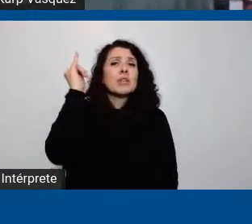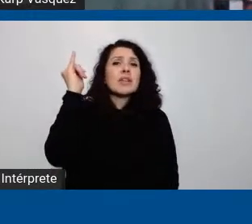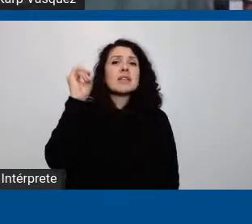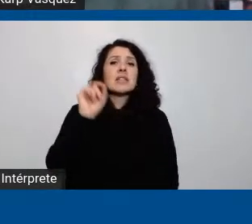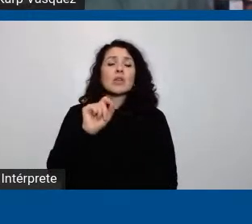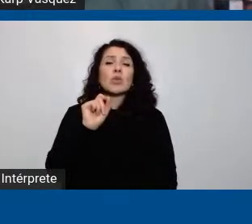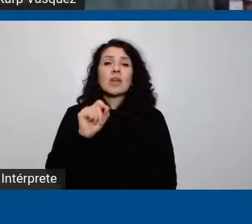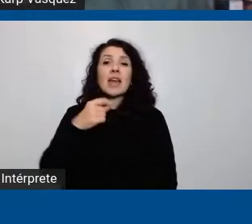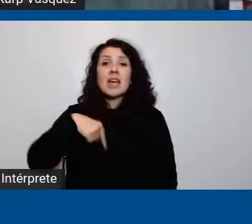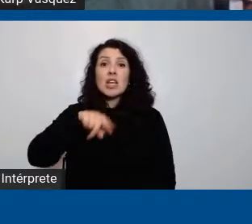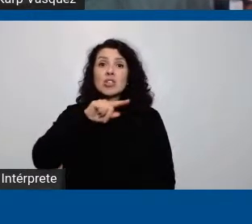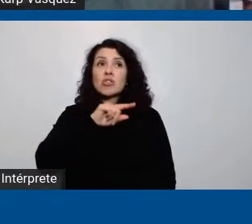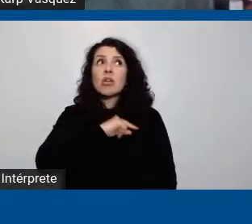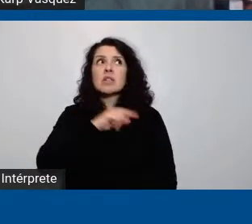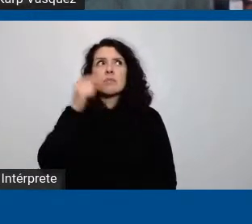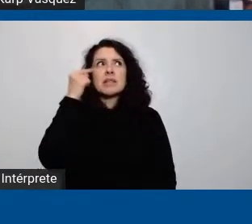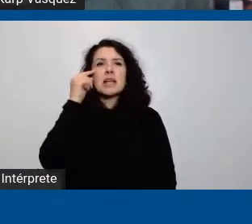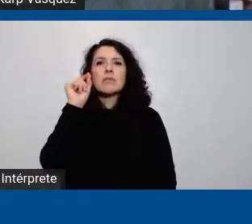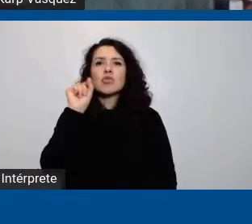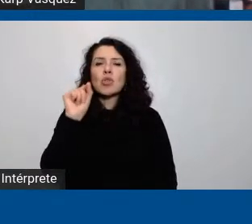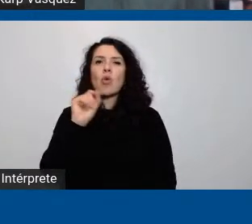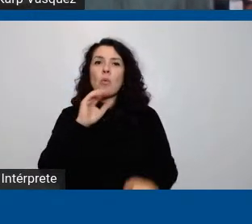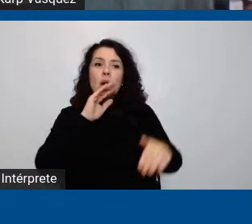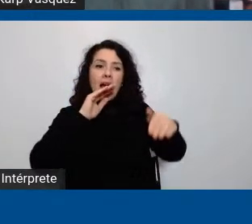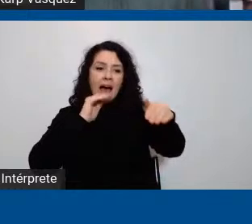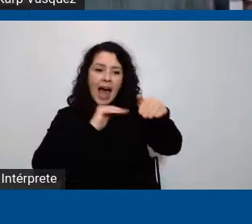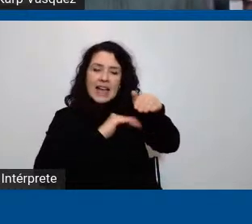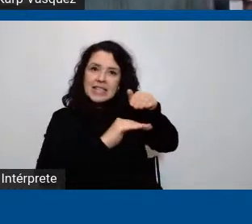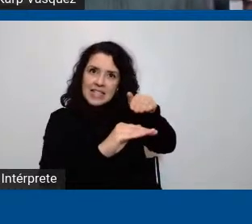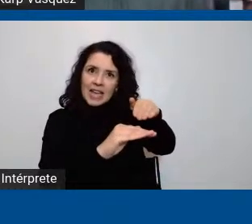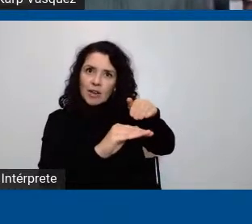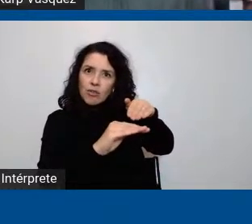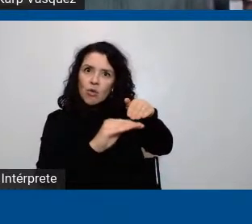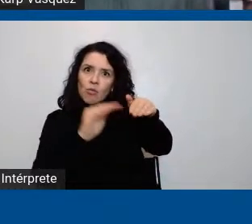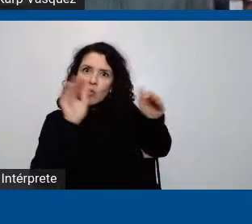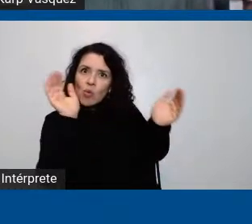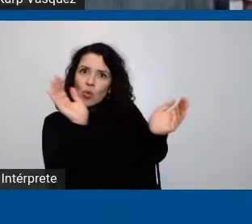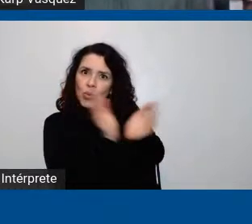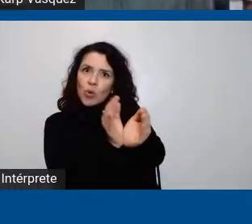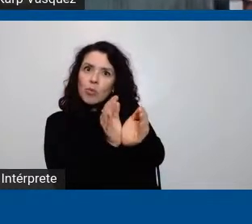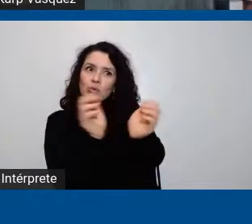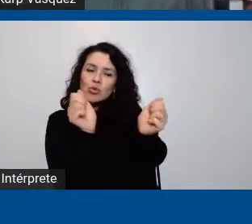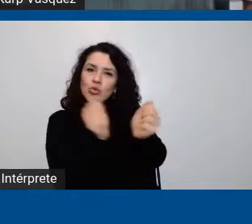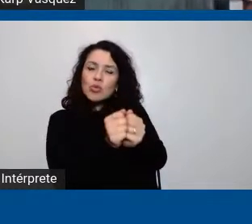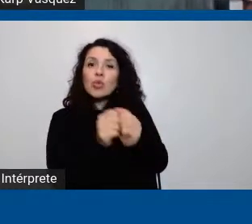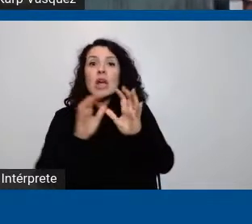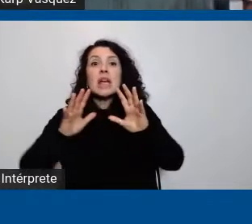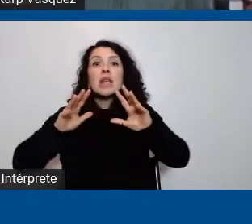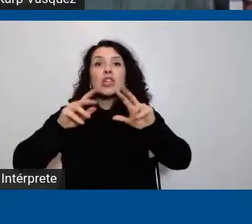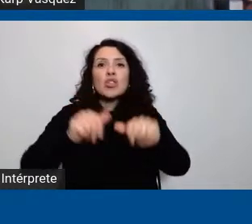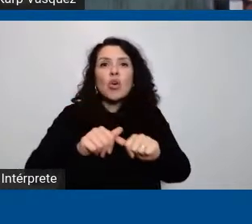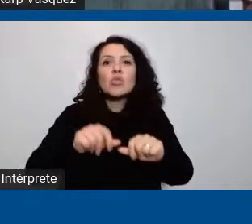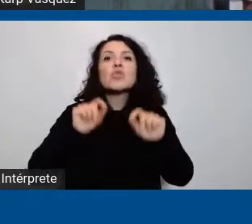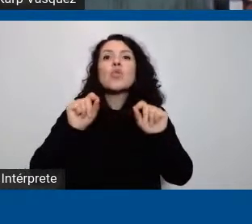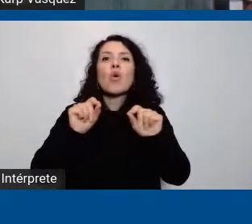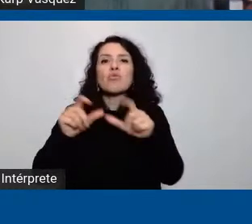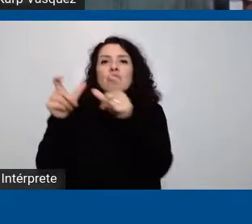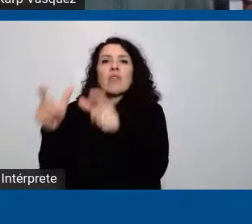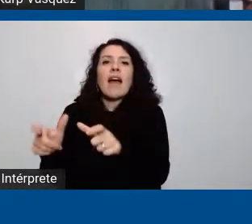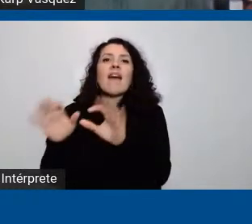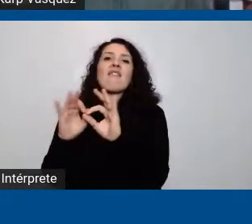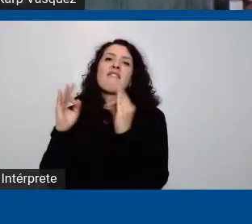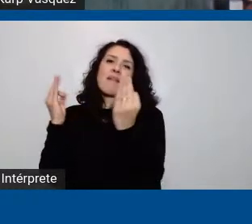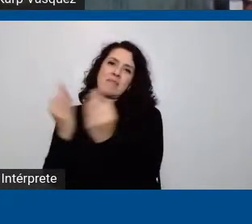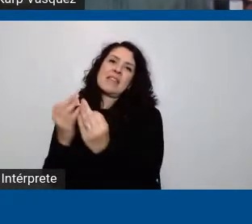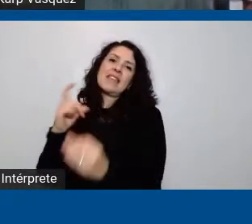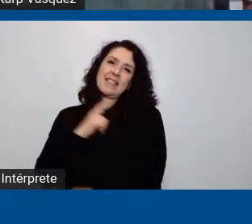dessa reunião de acervos, que, no fundo, têm a mesma proveniência, né? E que, por razões variadas,